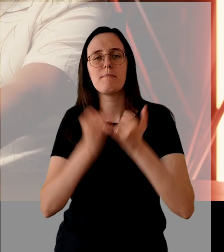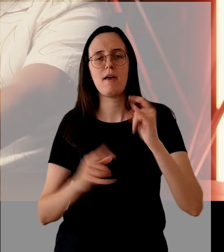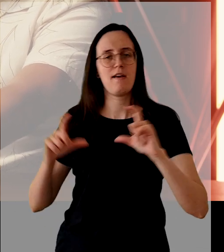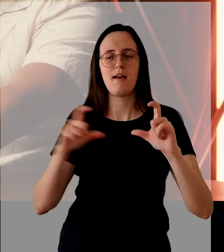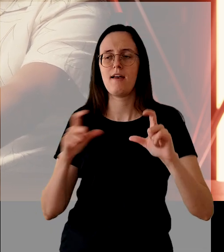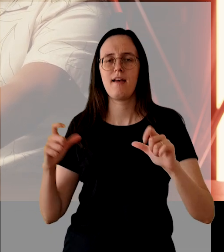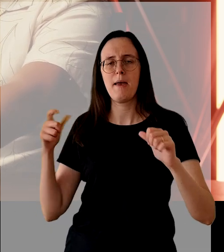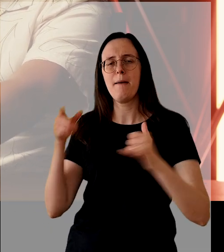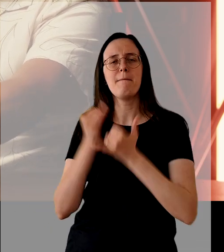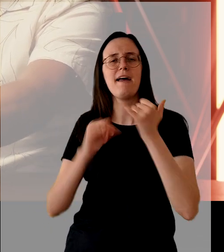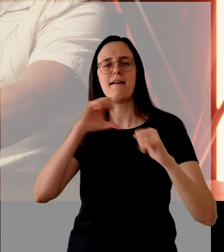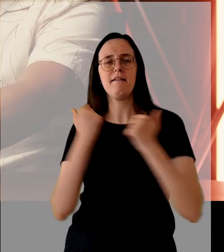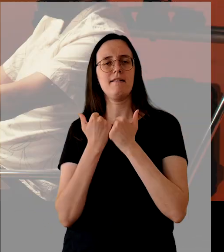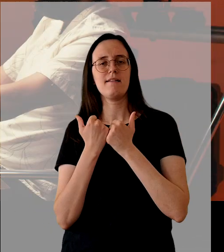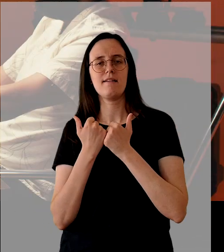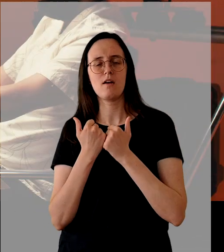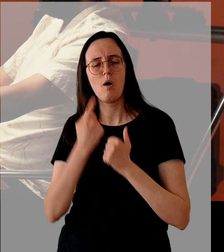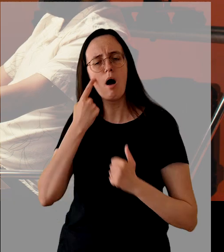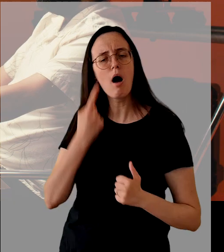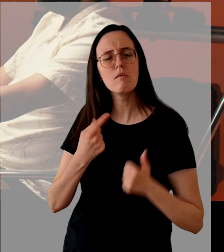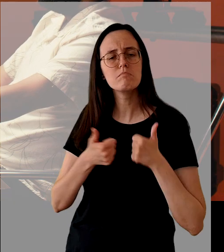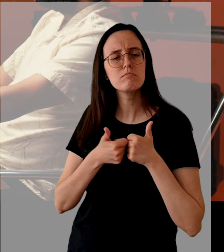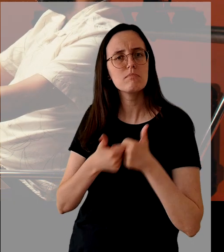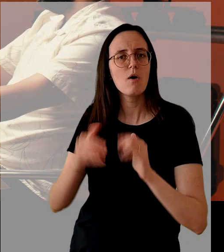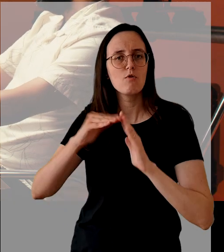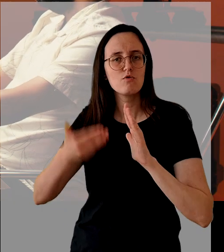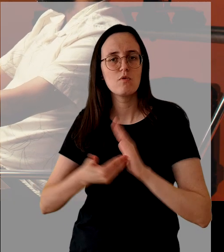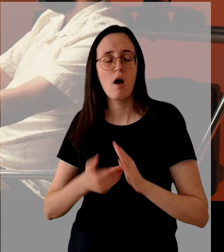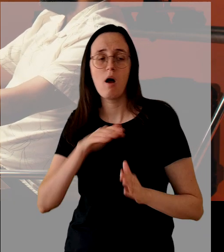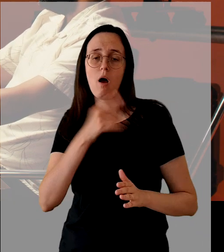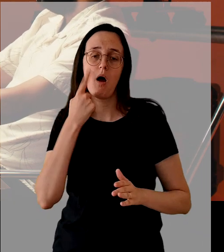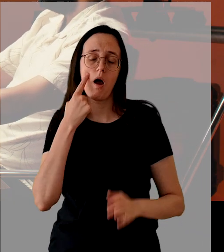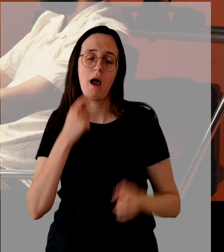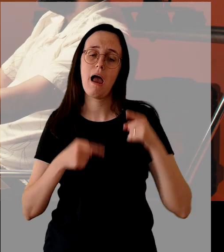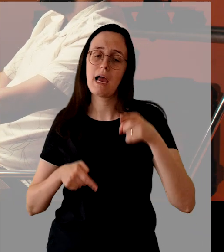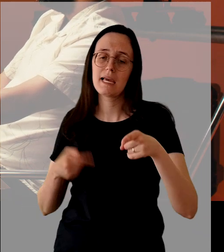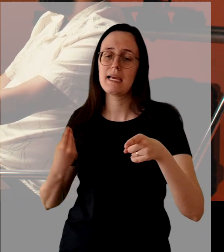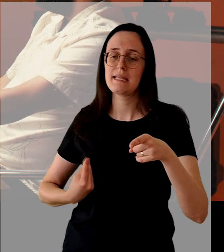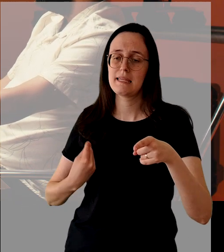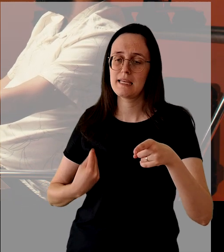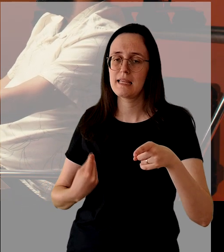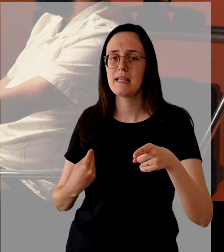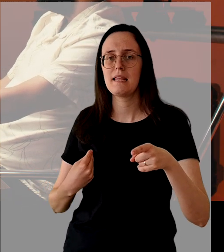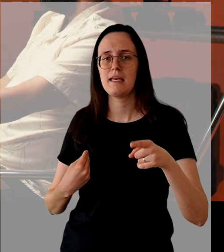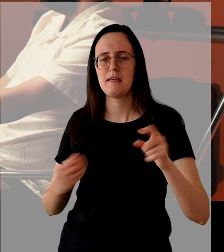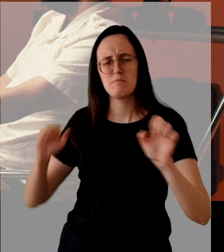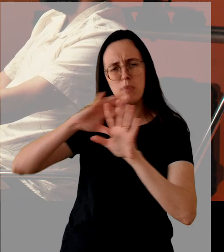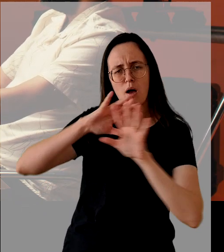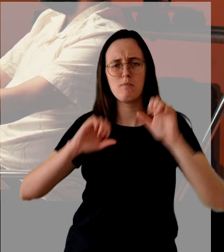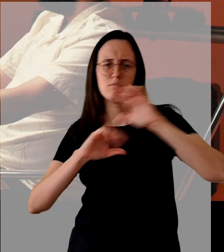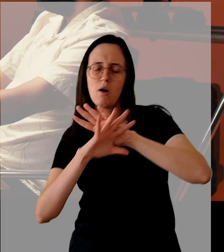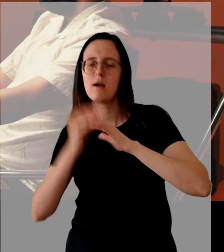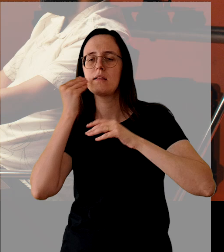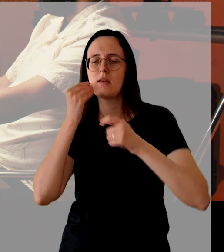o DIT, né? Um cara que está monitorando junto e ele vai te dar um toque, assim, fala assim, olha, aqui você está bem subexposto, talvez,